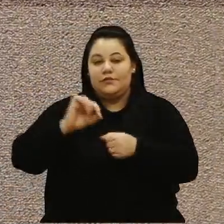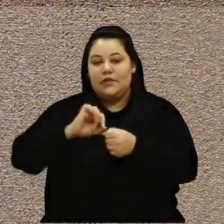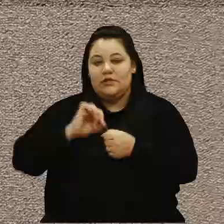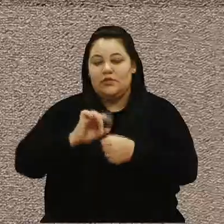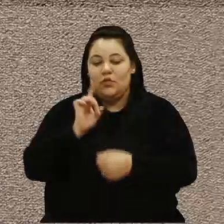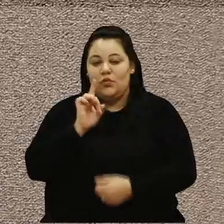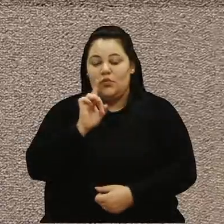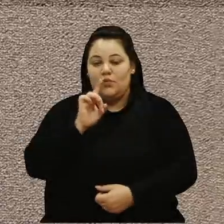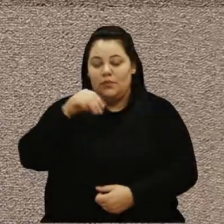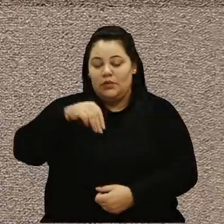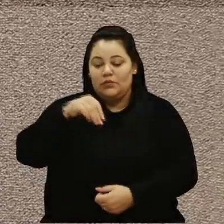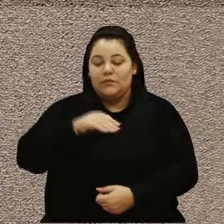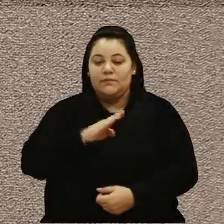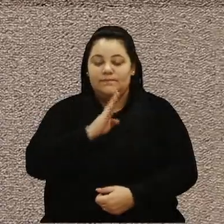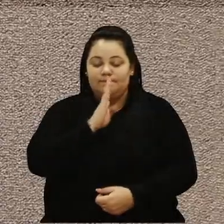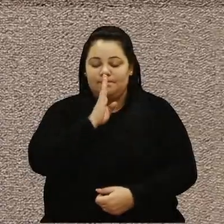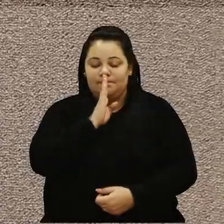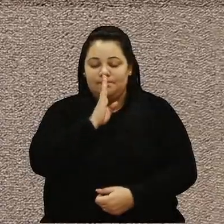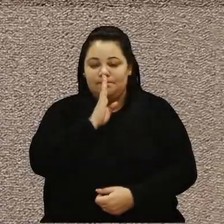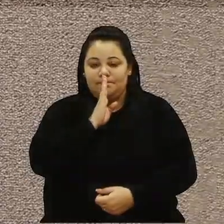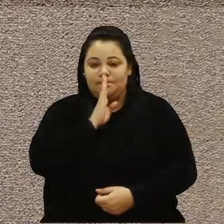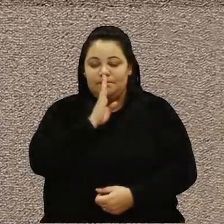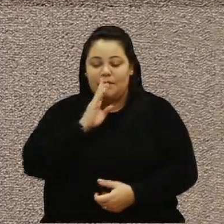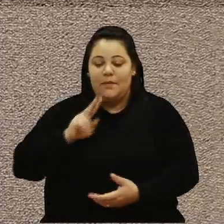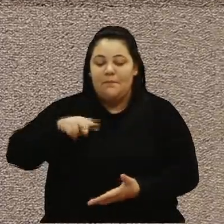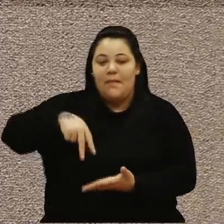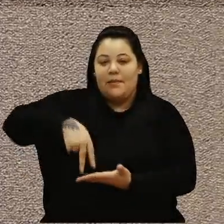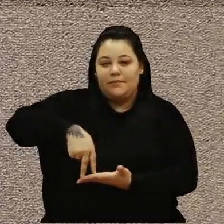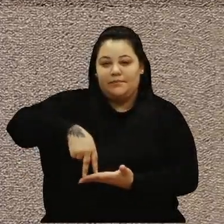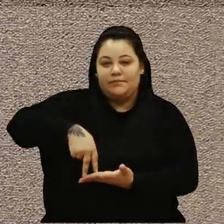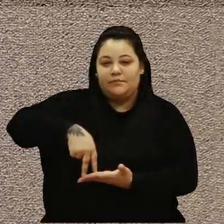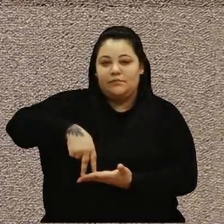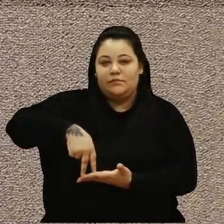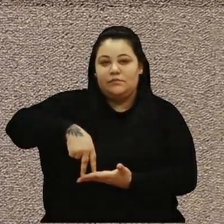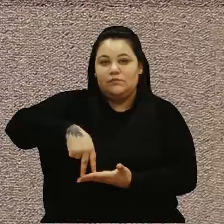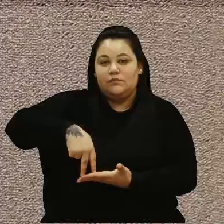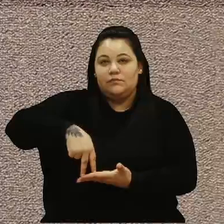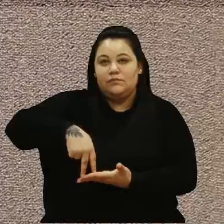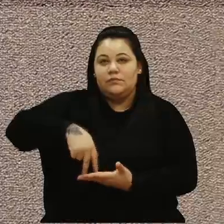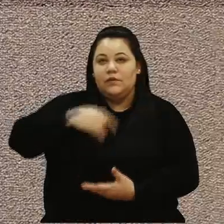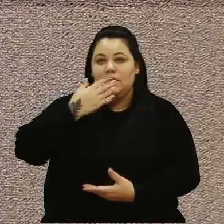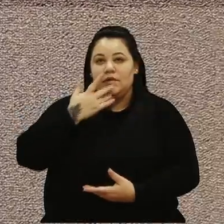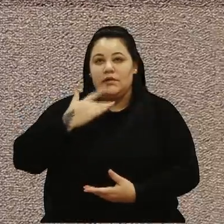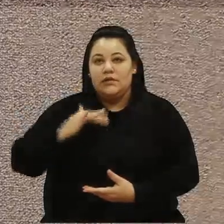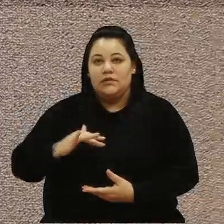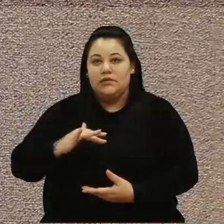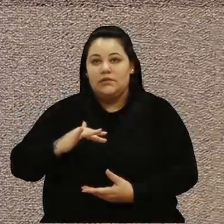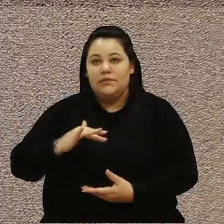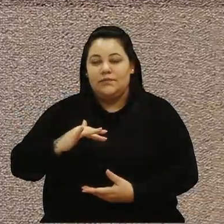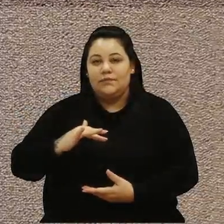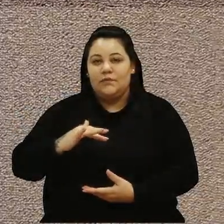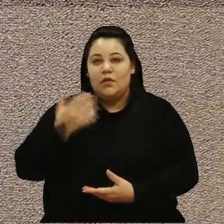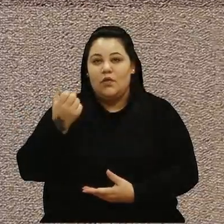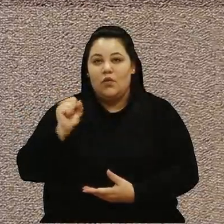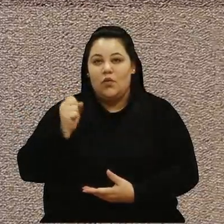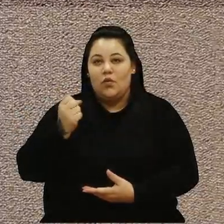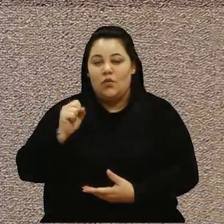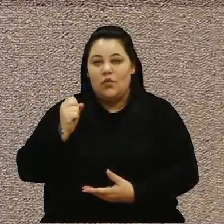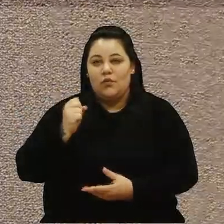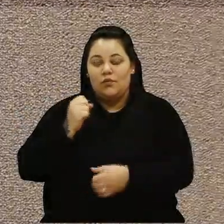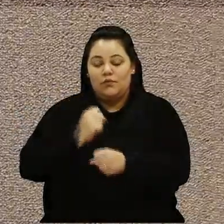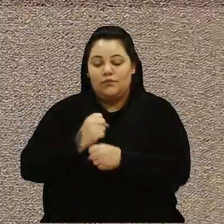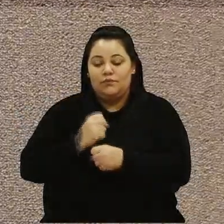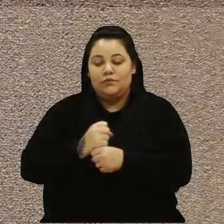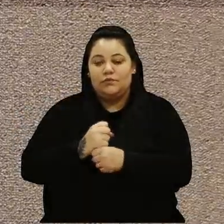minuto de silêncio de pé, para aquela criança de 8 anos que foi assassinada por um assassino de 16